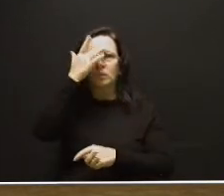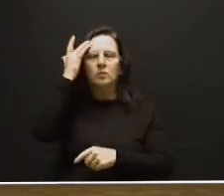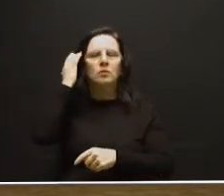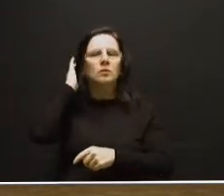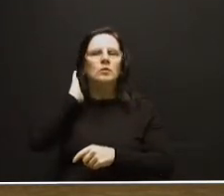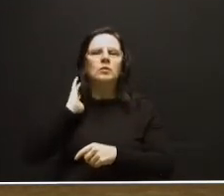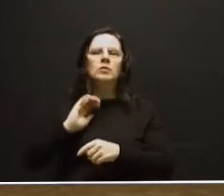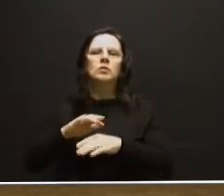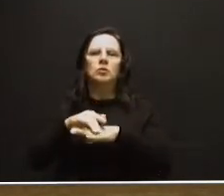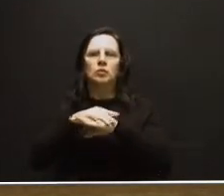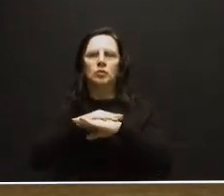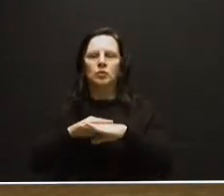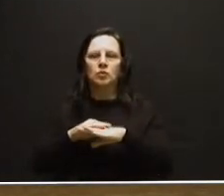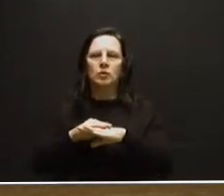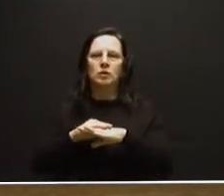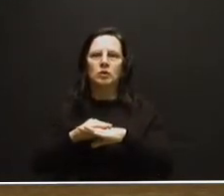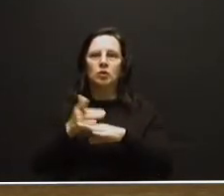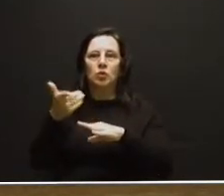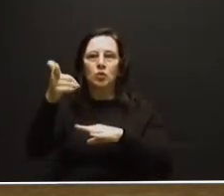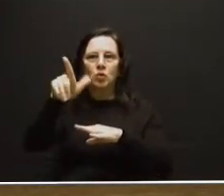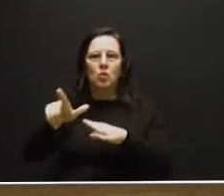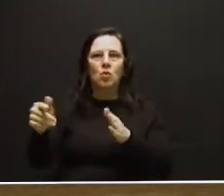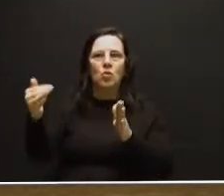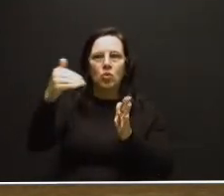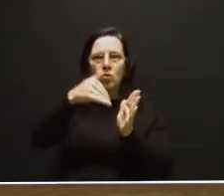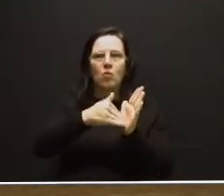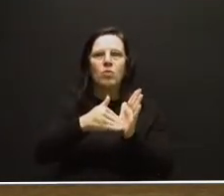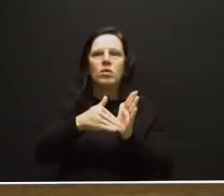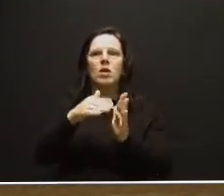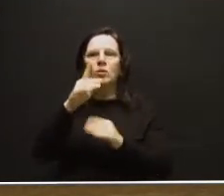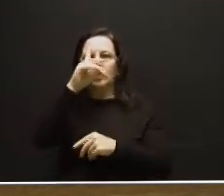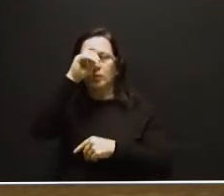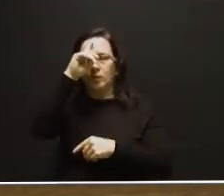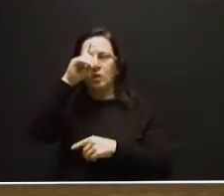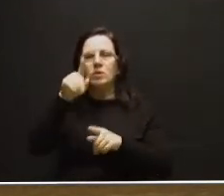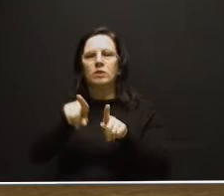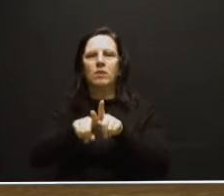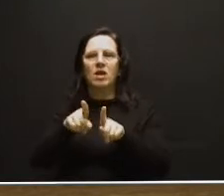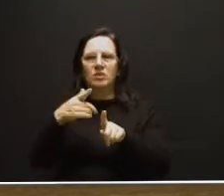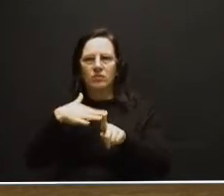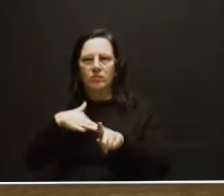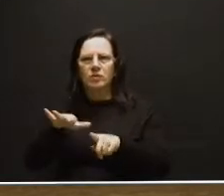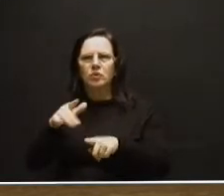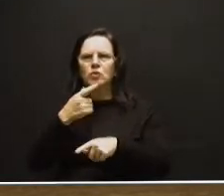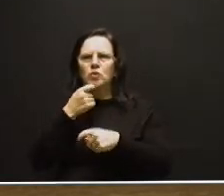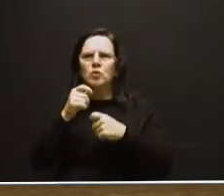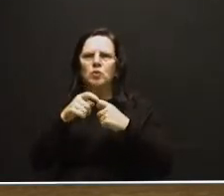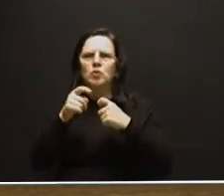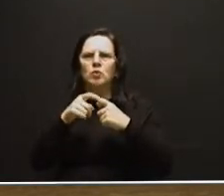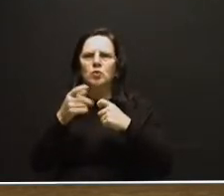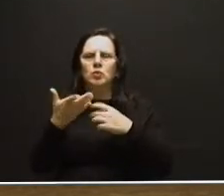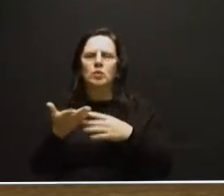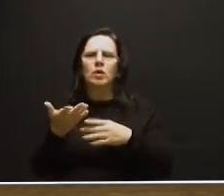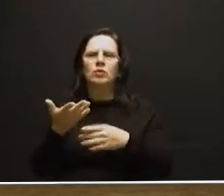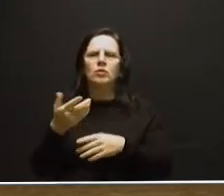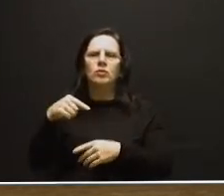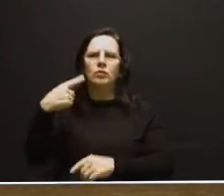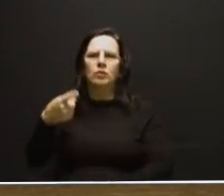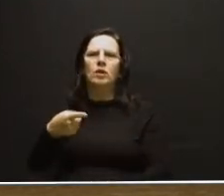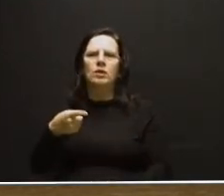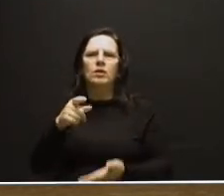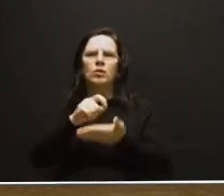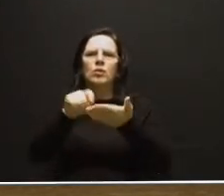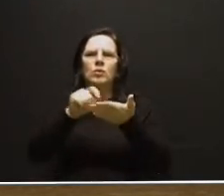num suposto retorno para o médico que atender que muitas vezes um paciente atendido por um médico volta no outro dia